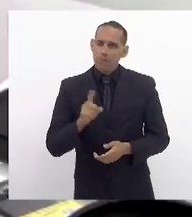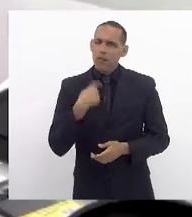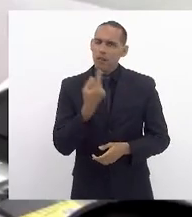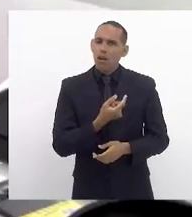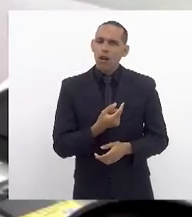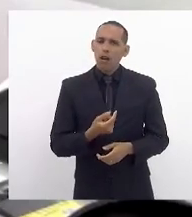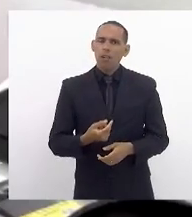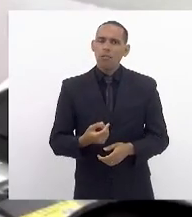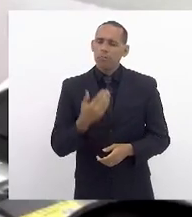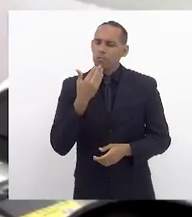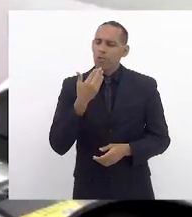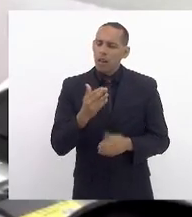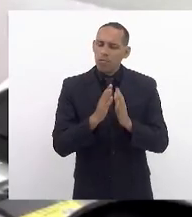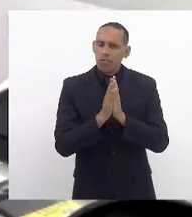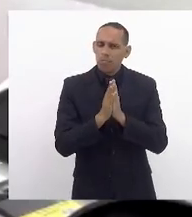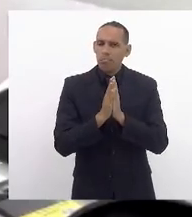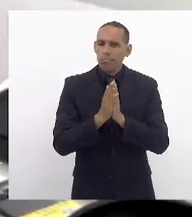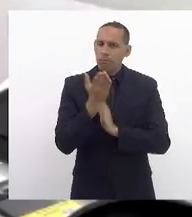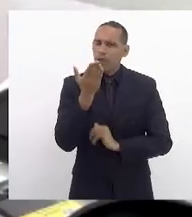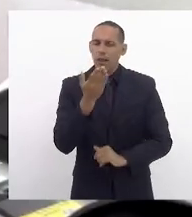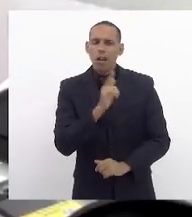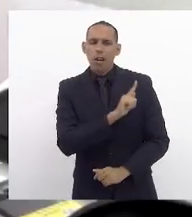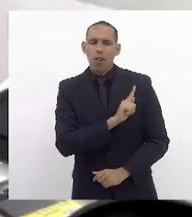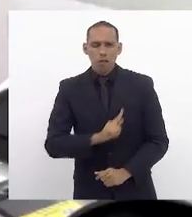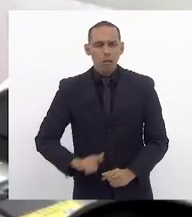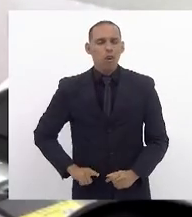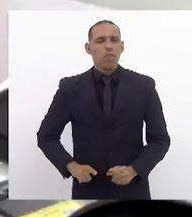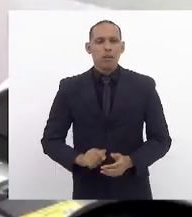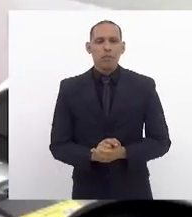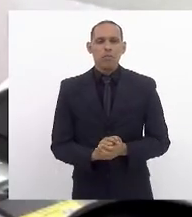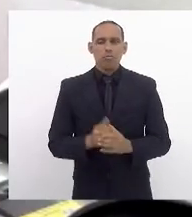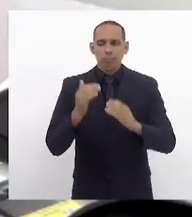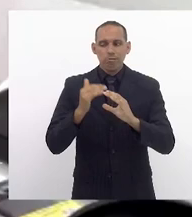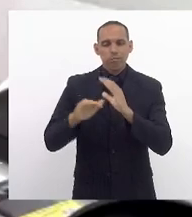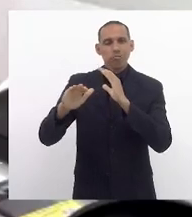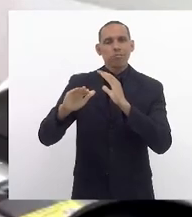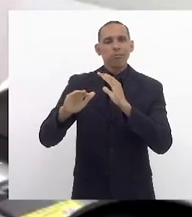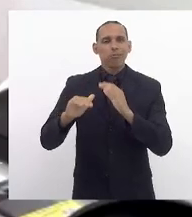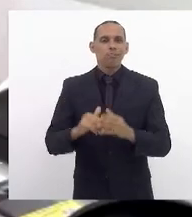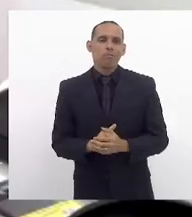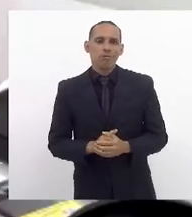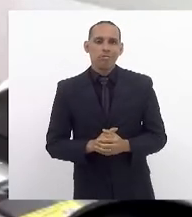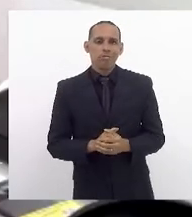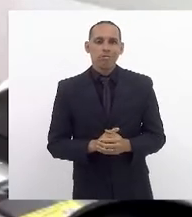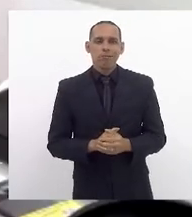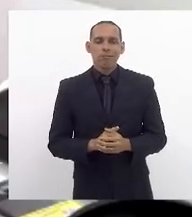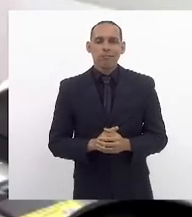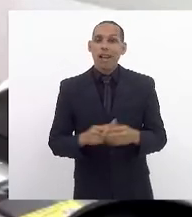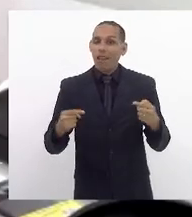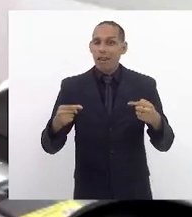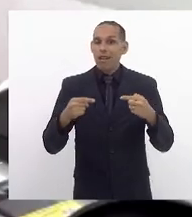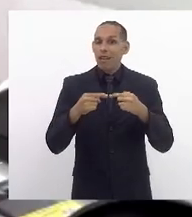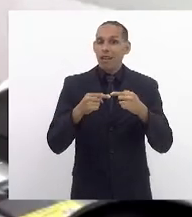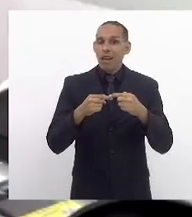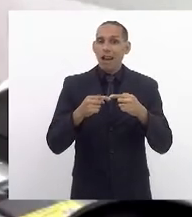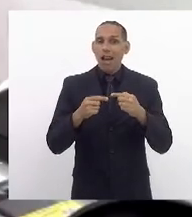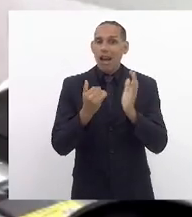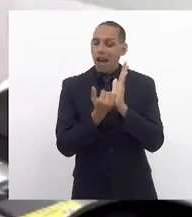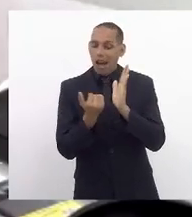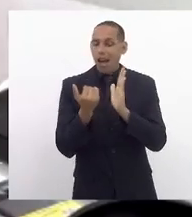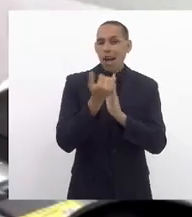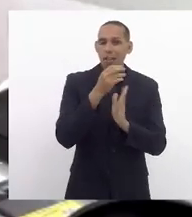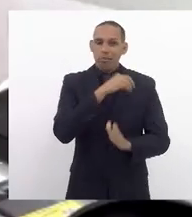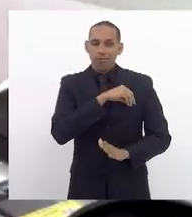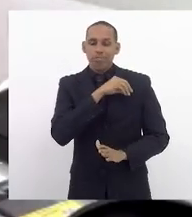um apelo ao governador para encaminhar a mensagem, né, que diz respeito ao aumento salarial